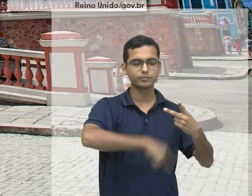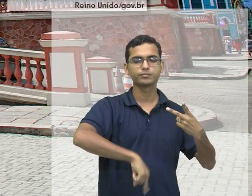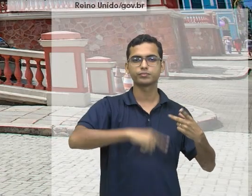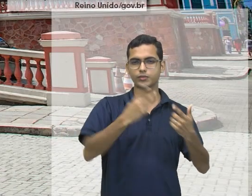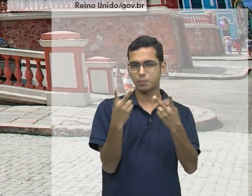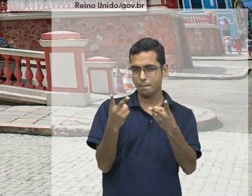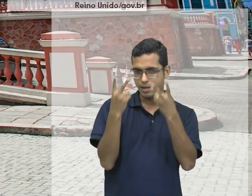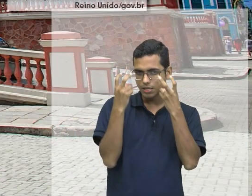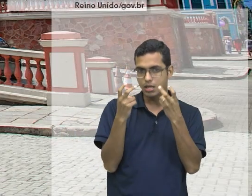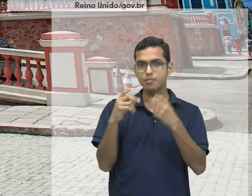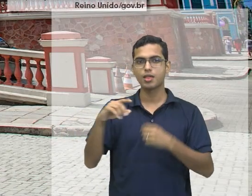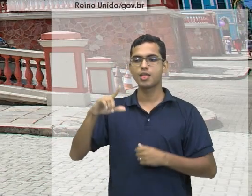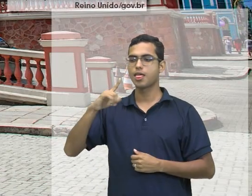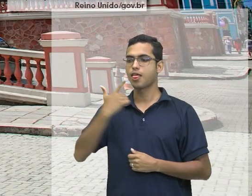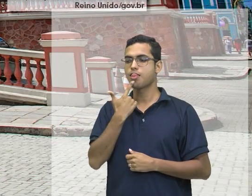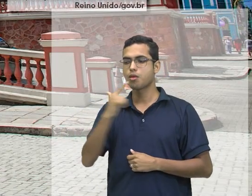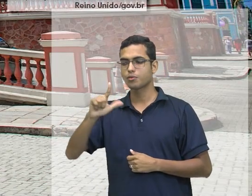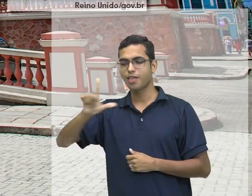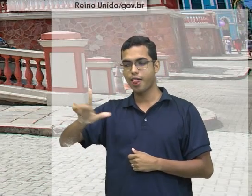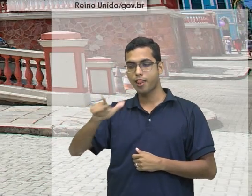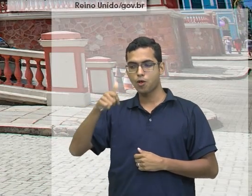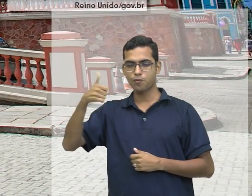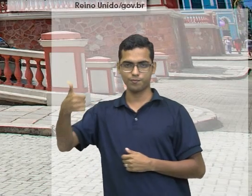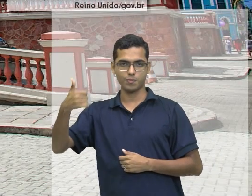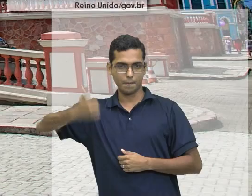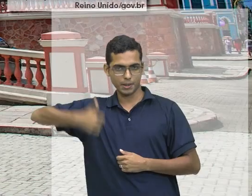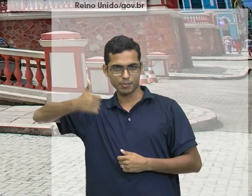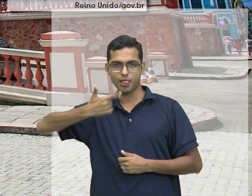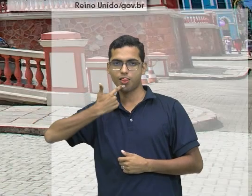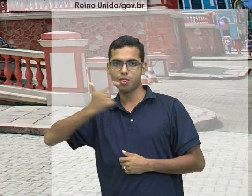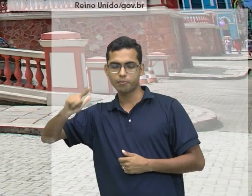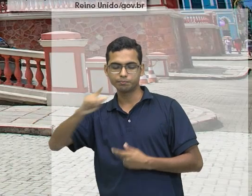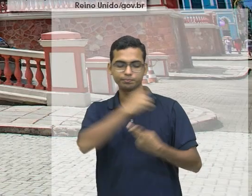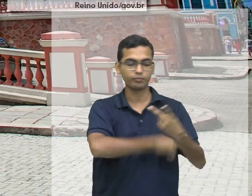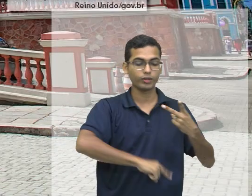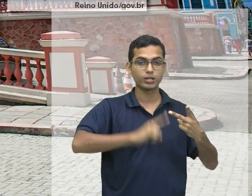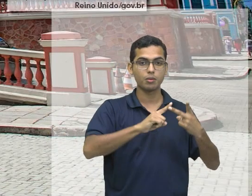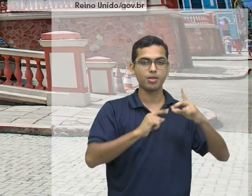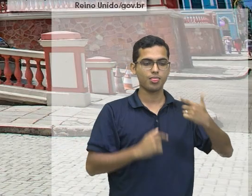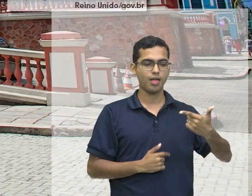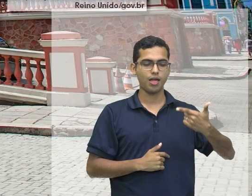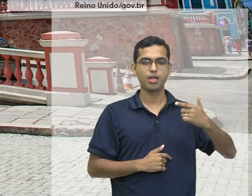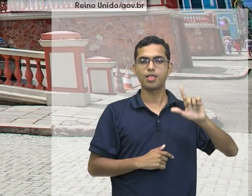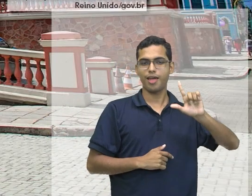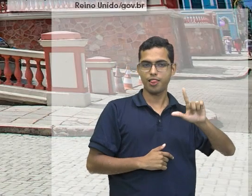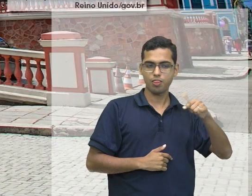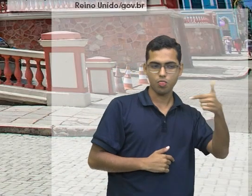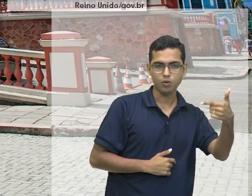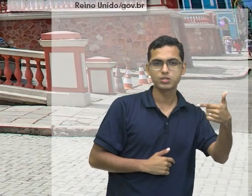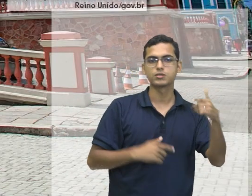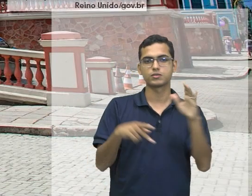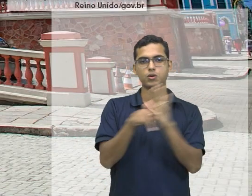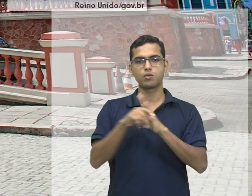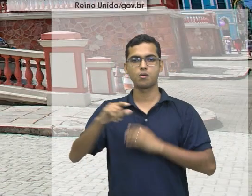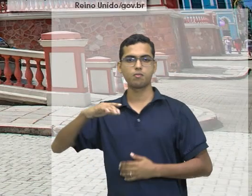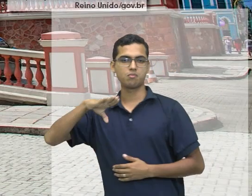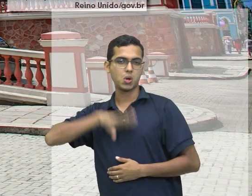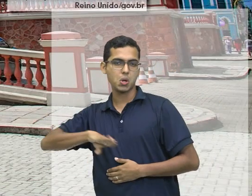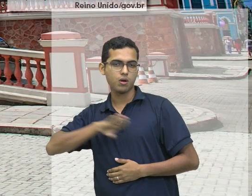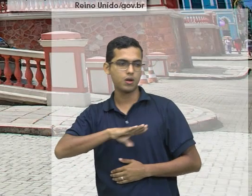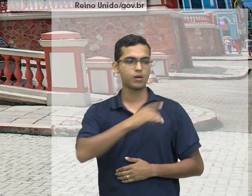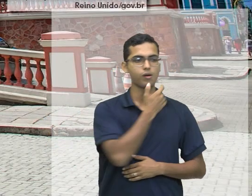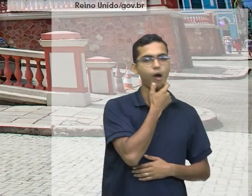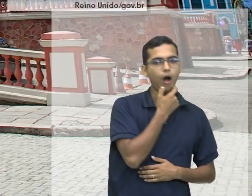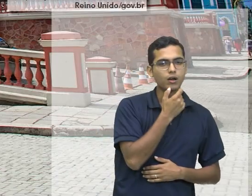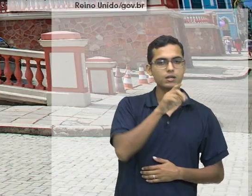tem aquele resuminho sempre na língua inglesa. E também o texto todo, certo? Então, a língua